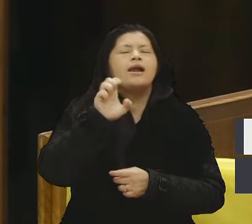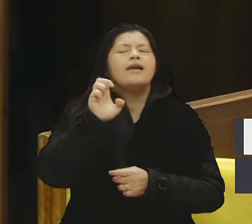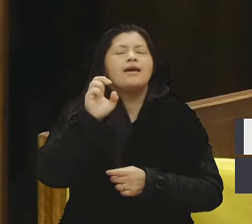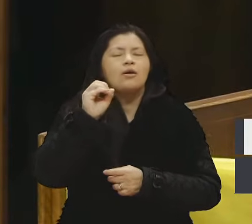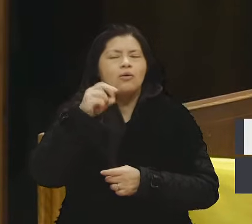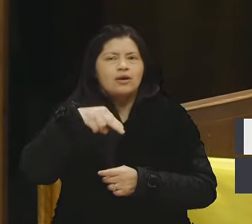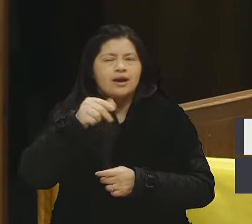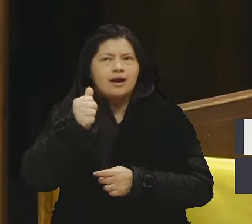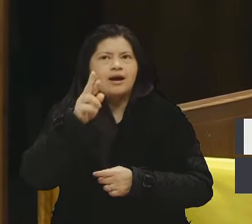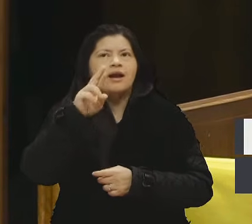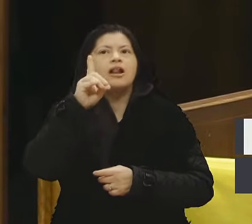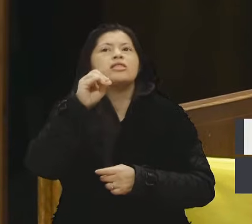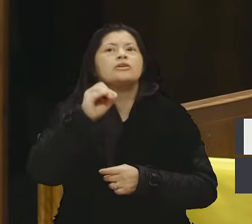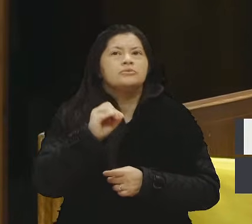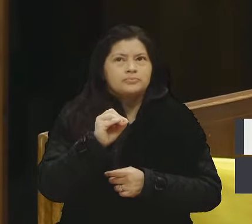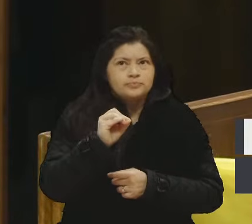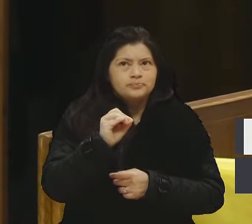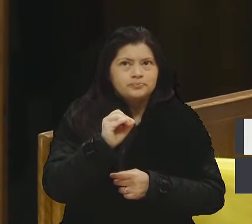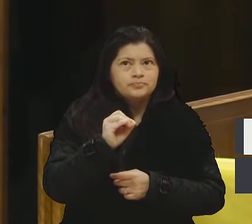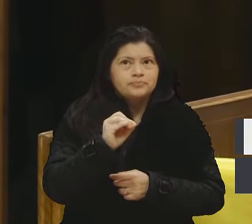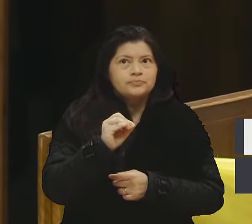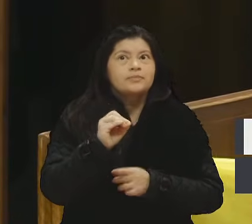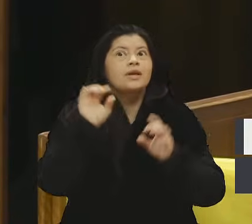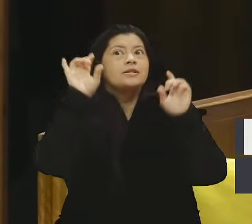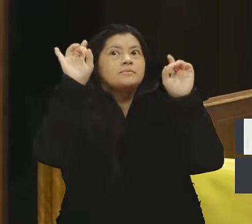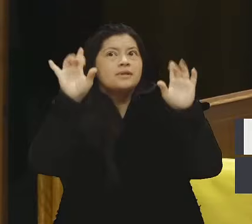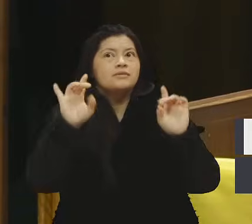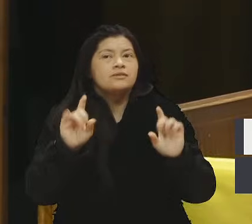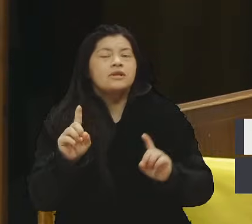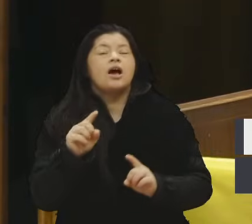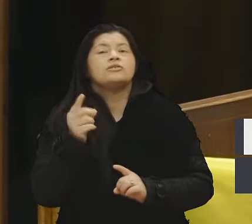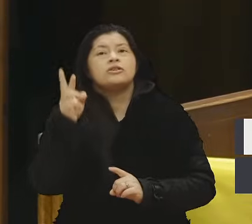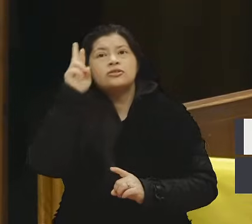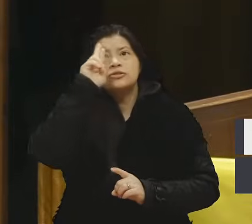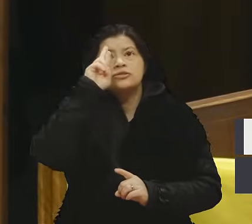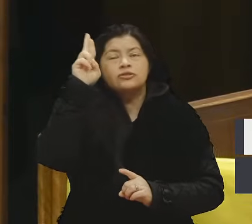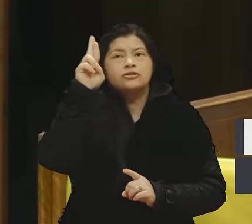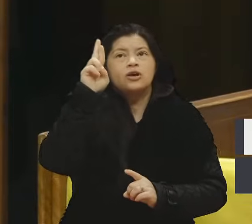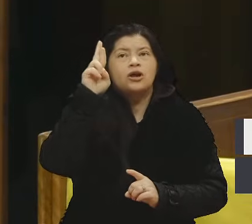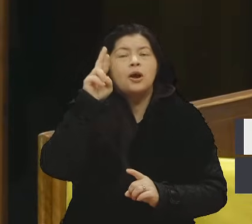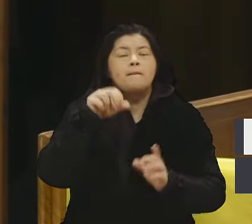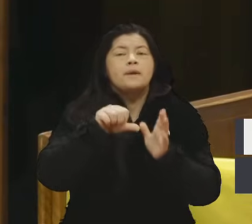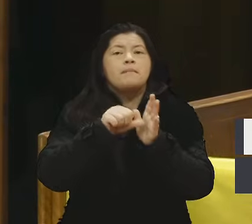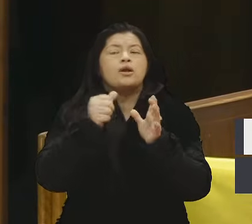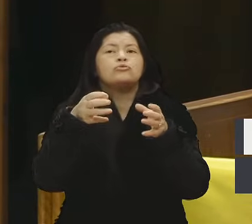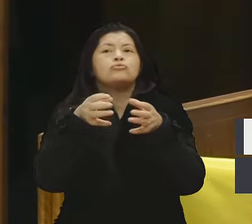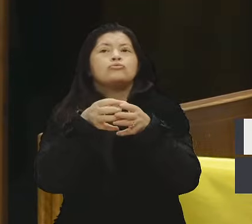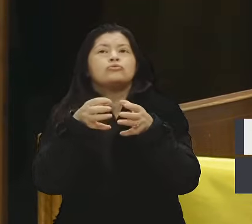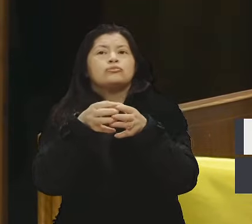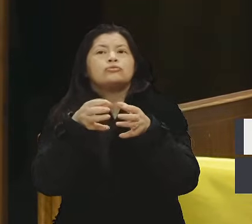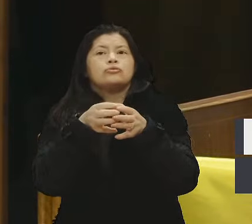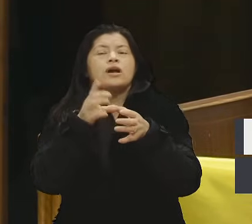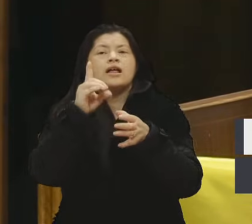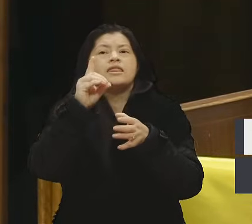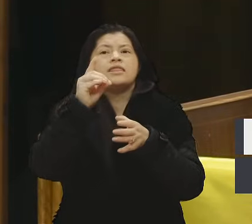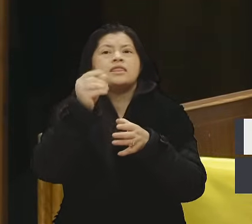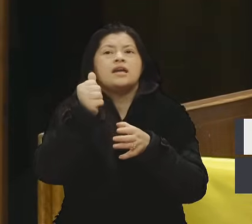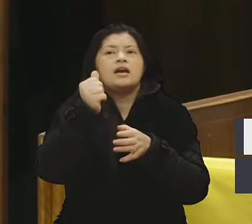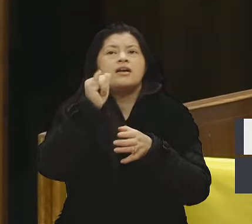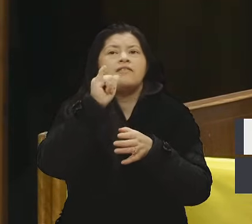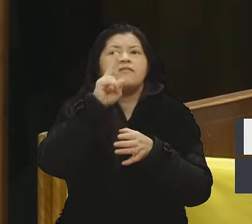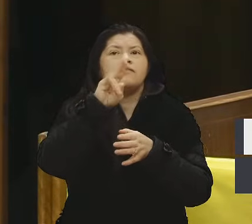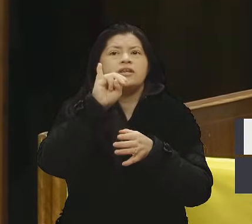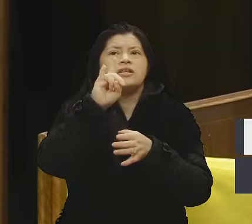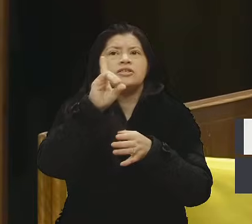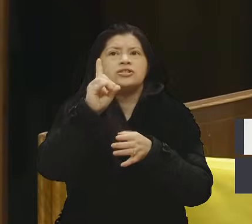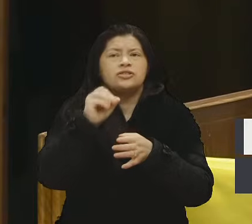Leonardo e especialmente o nosso diretor do primeiro núcleo, professor David, e cumprimento também a nossa